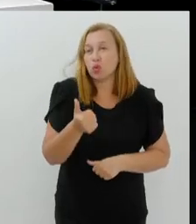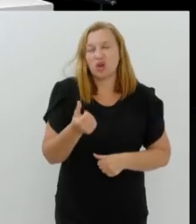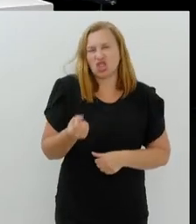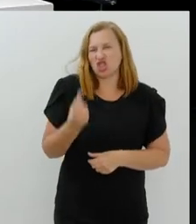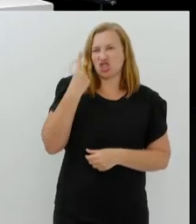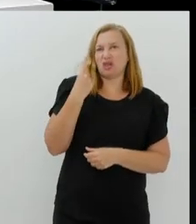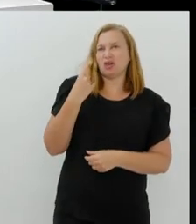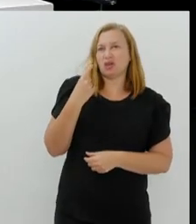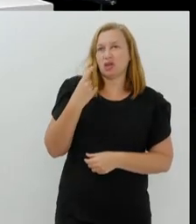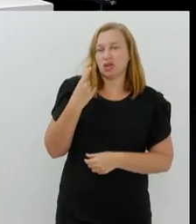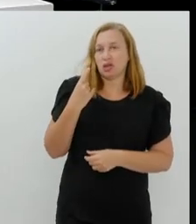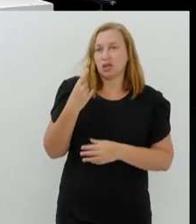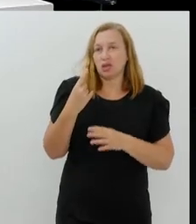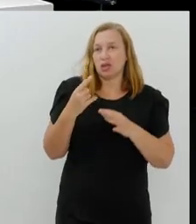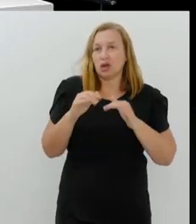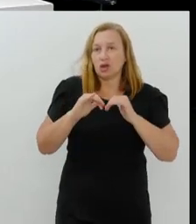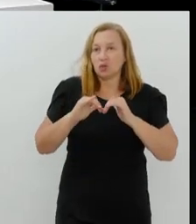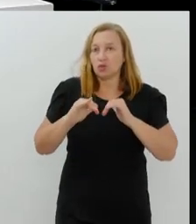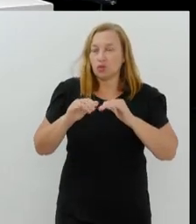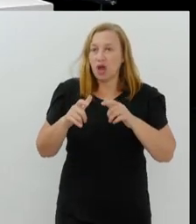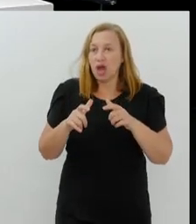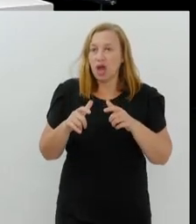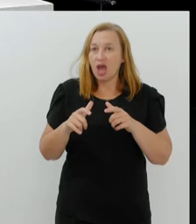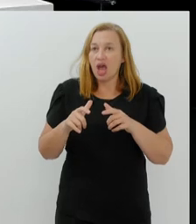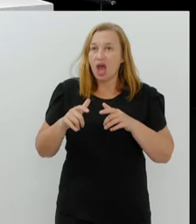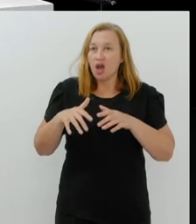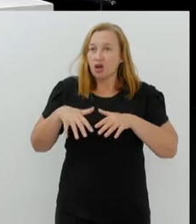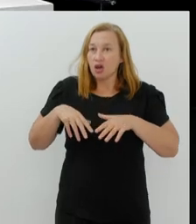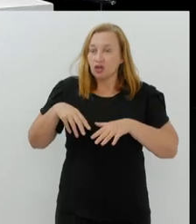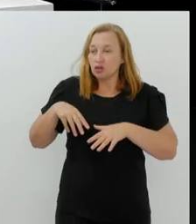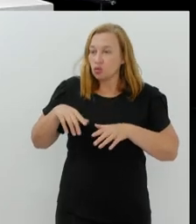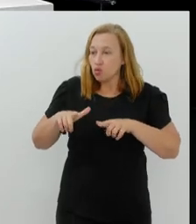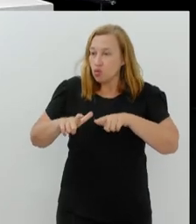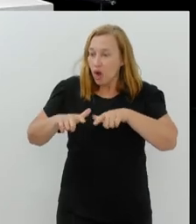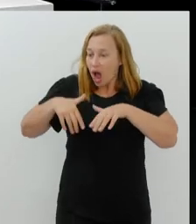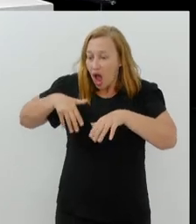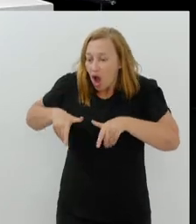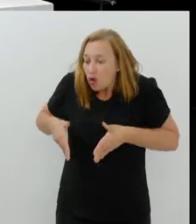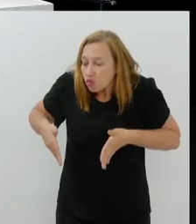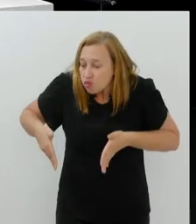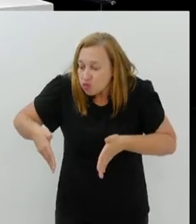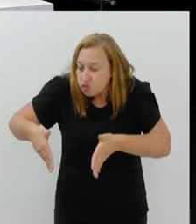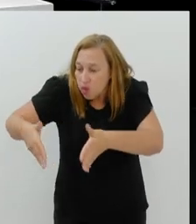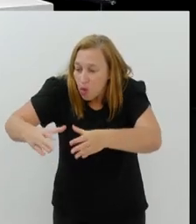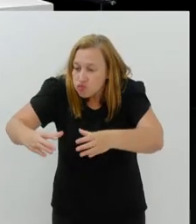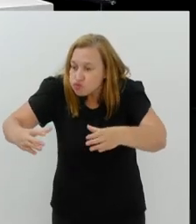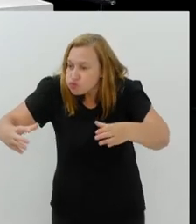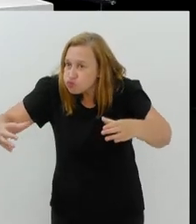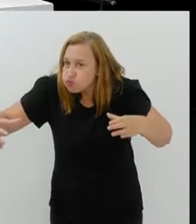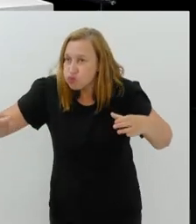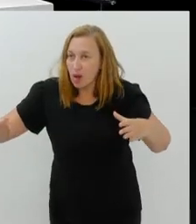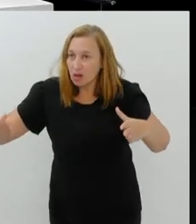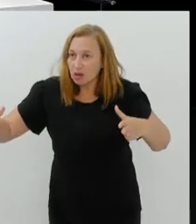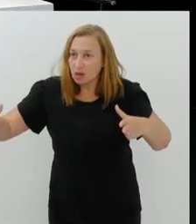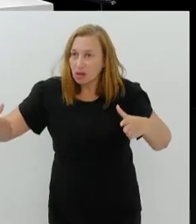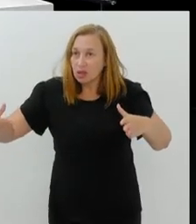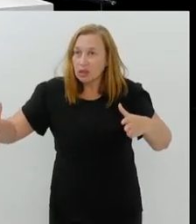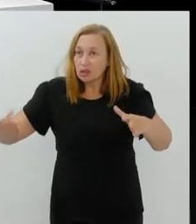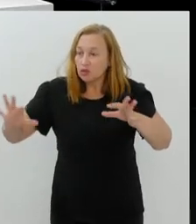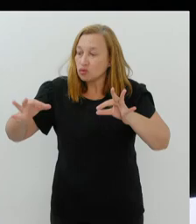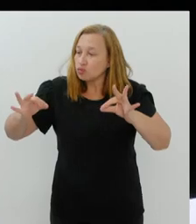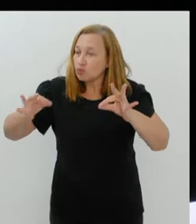técnico não vai ninguém assistir. É. Isso é muito estranho. E é muito distante. A avenida é mais larga e mesmo assim ainda tem uma